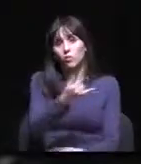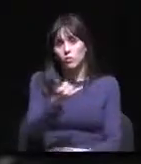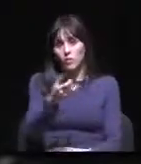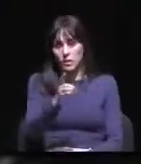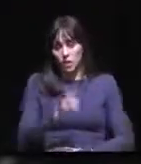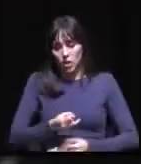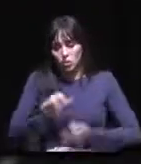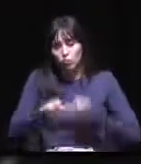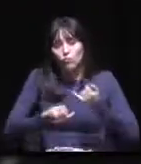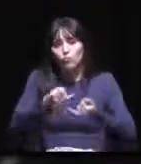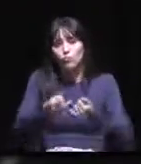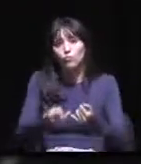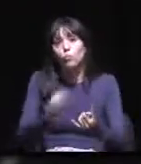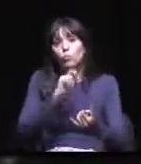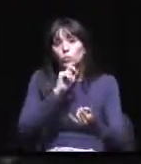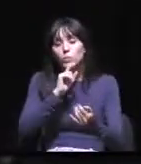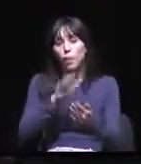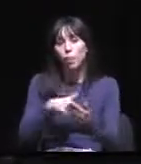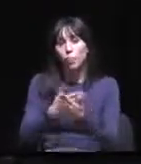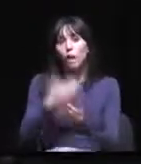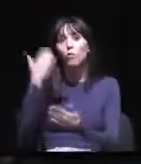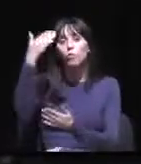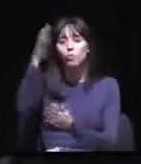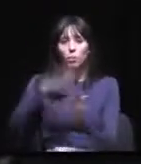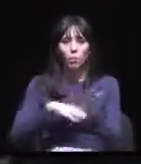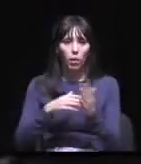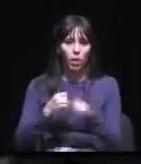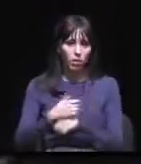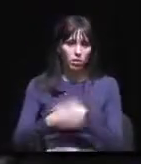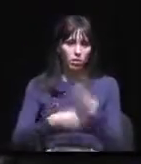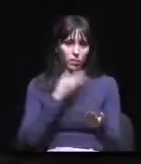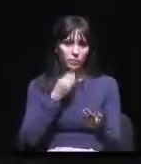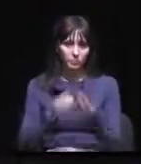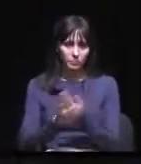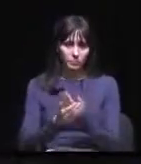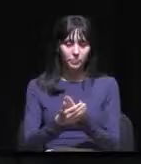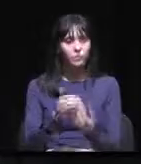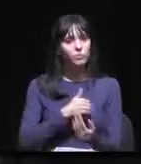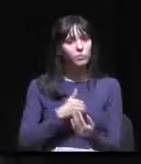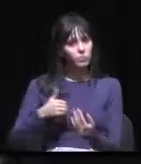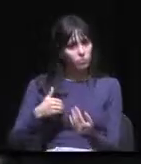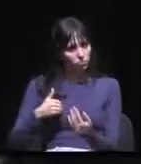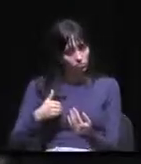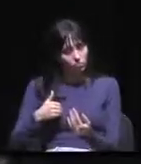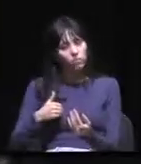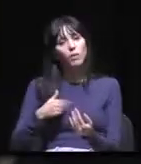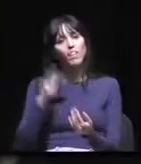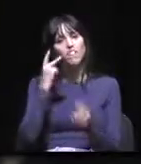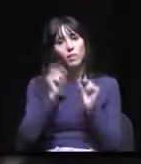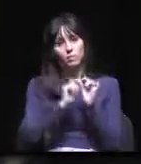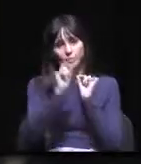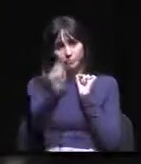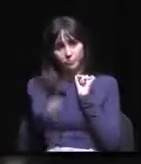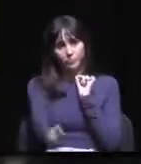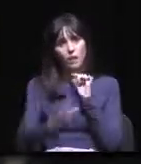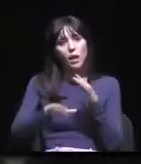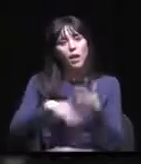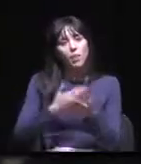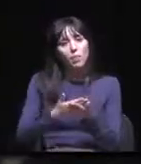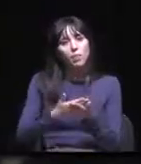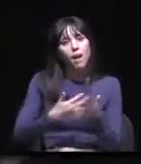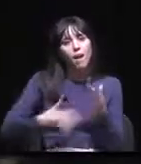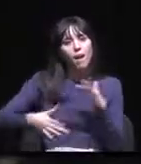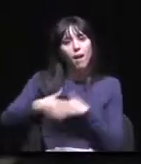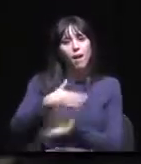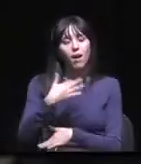2026, a hipótese de um futuro plano de ação para o envelhecimento saudável e longevidade, a procura de reforço da oferta de lugares